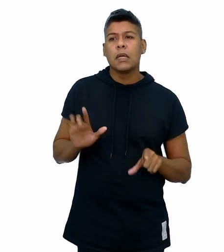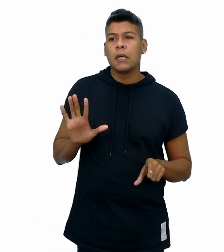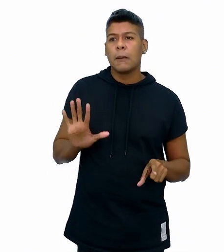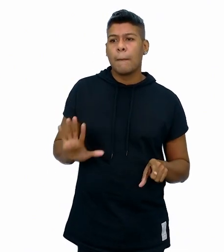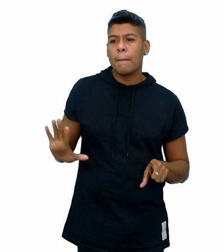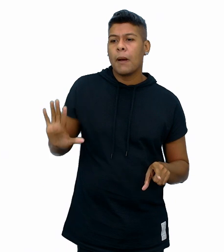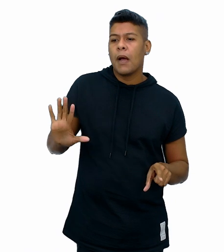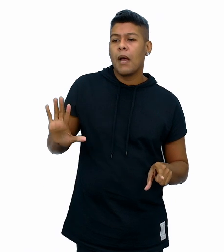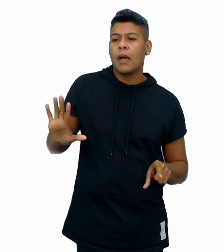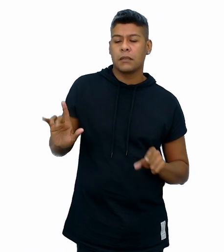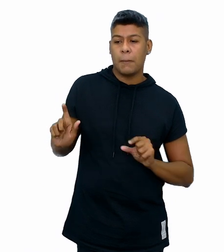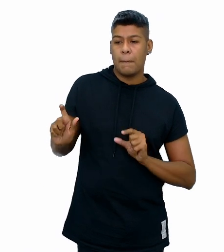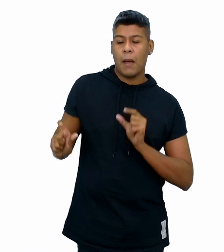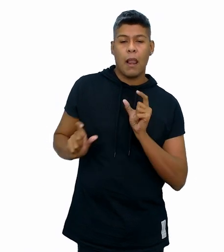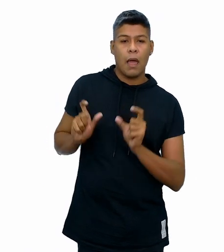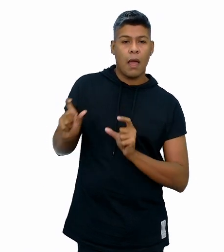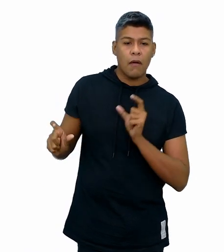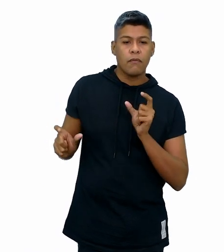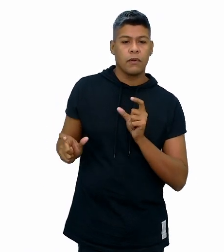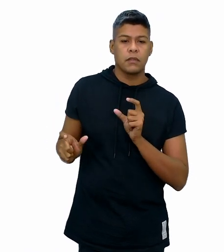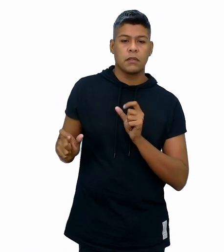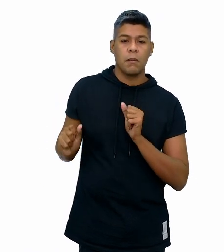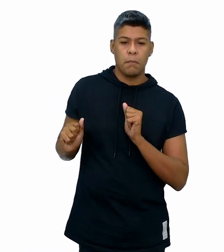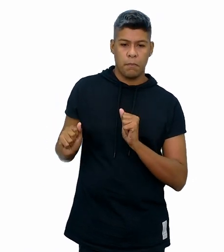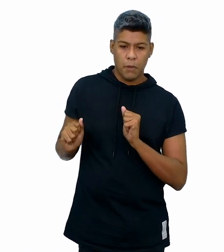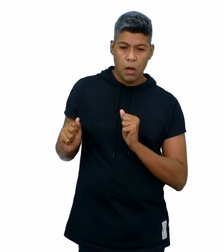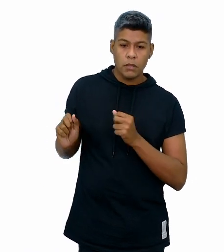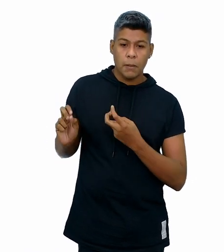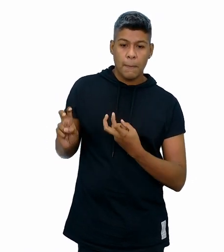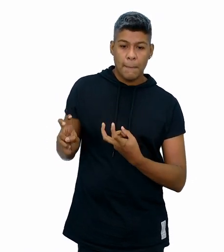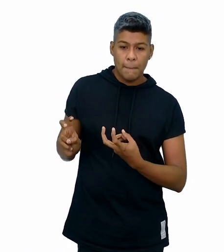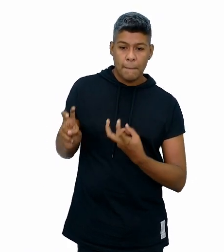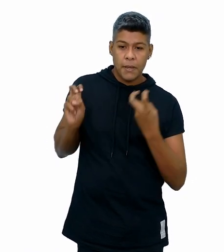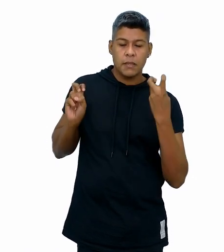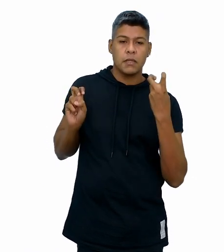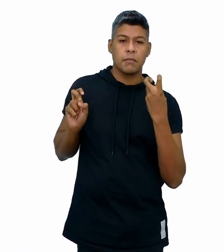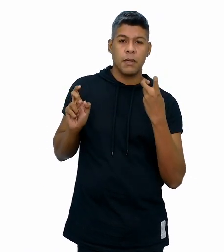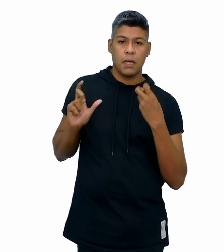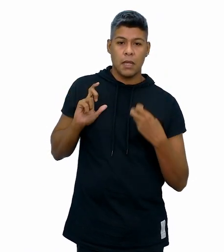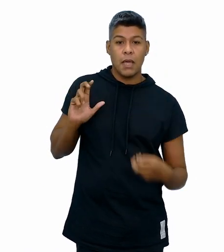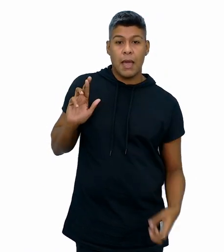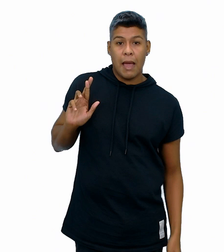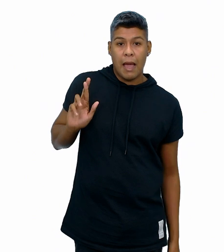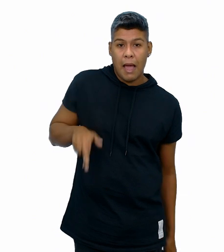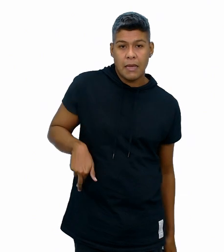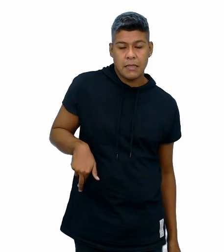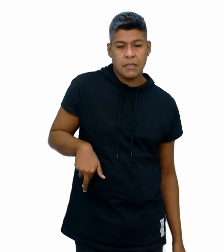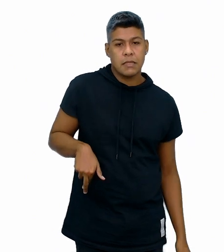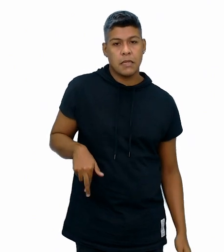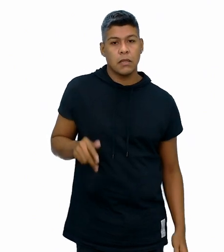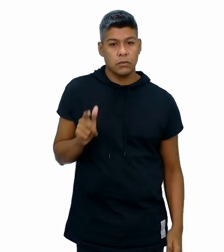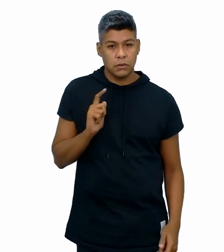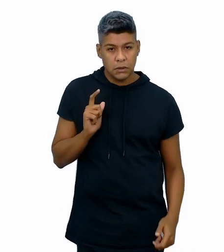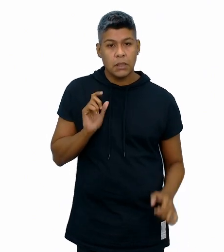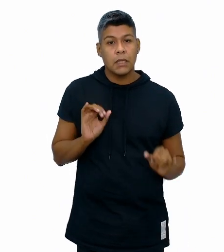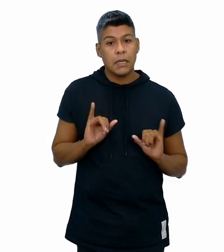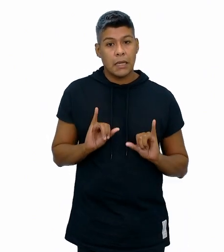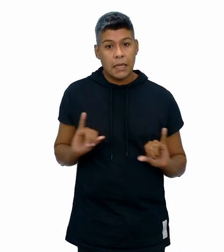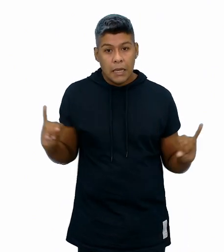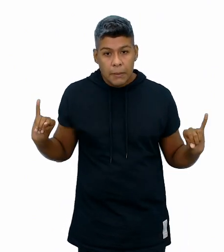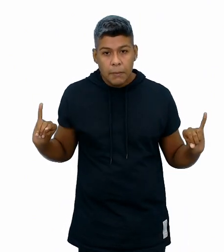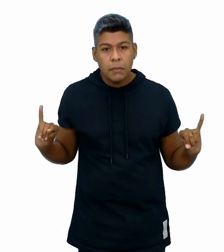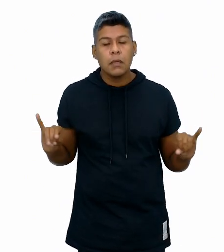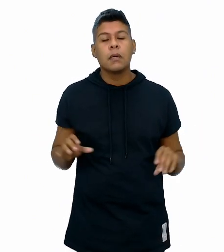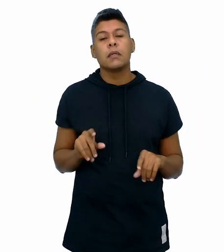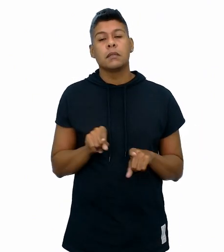das palavras, ou seja, eles possam perceber que há uma razão, tanto para a estrutura da campanha, quanto para a